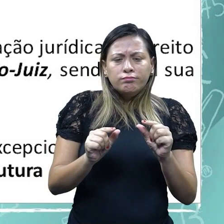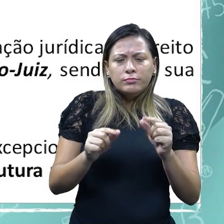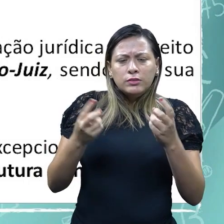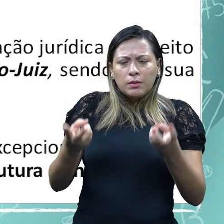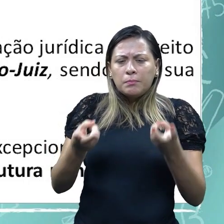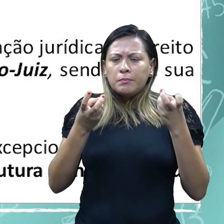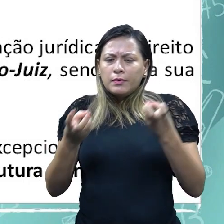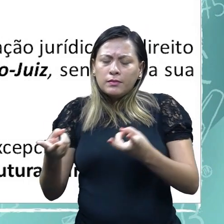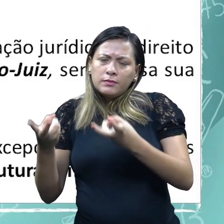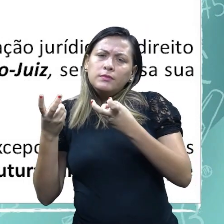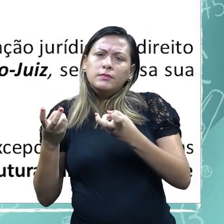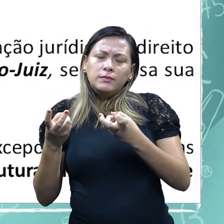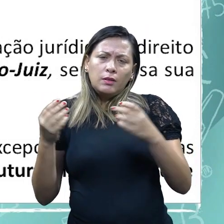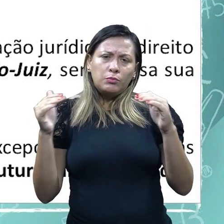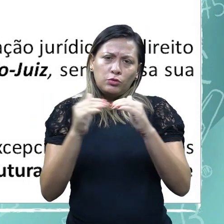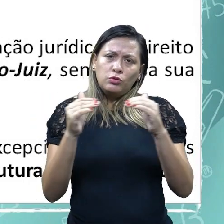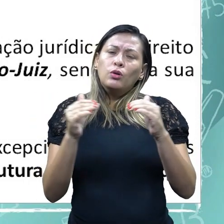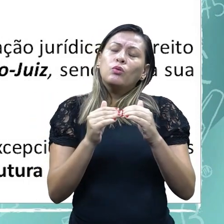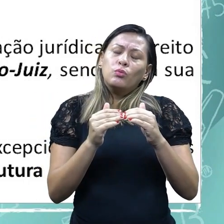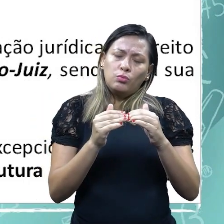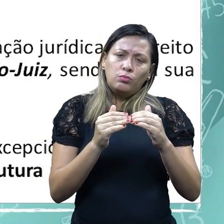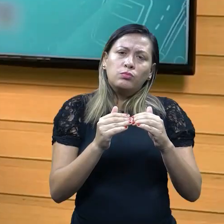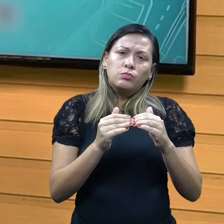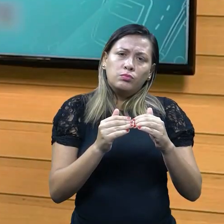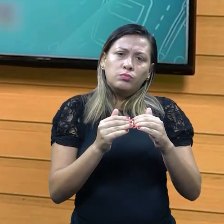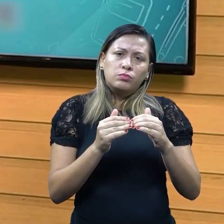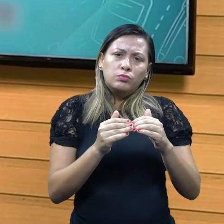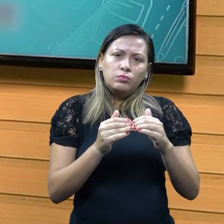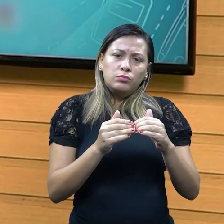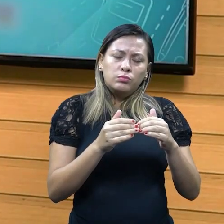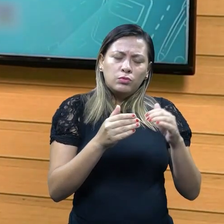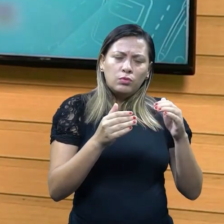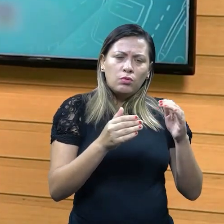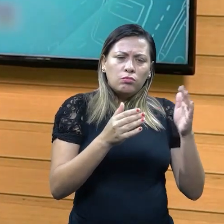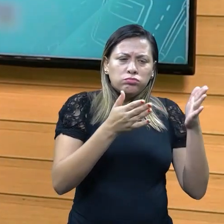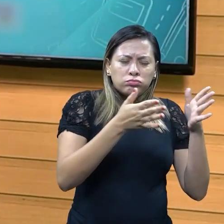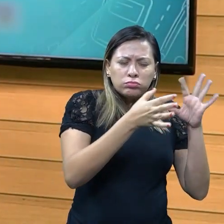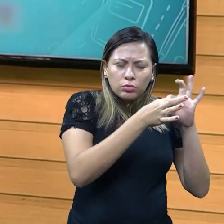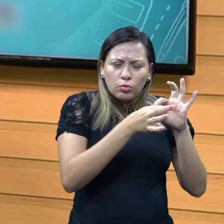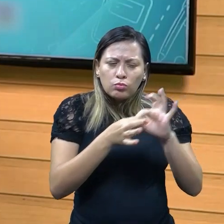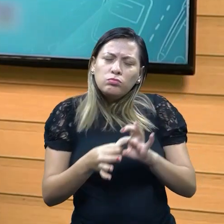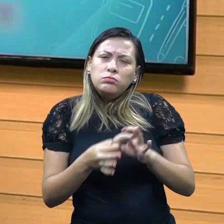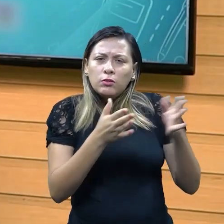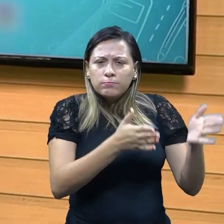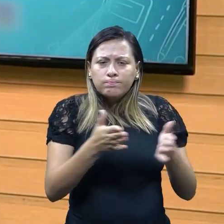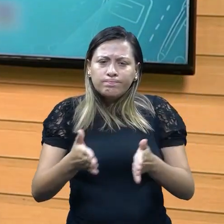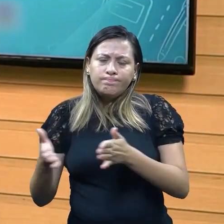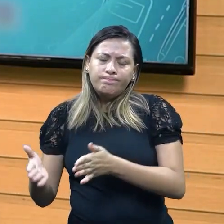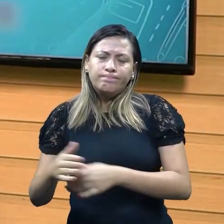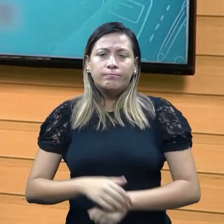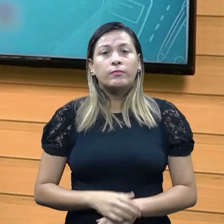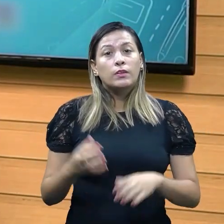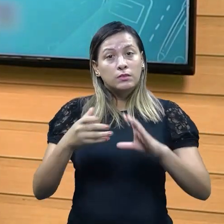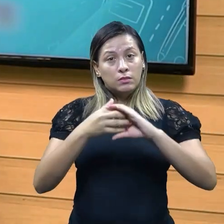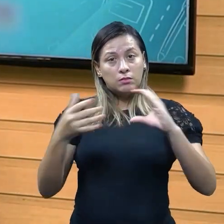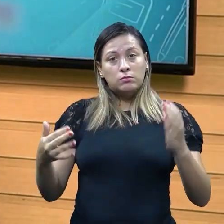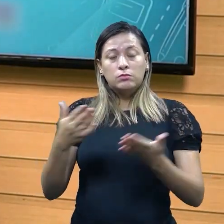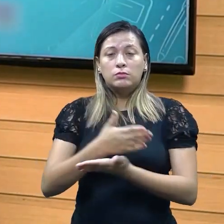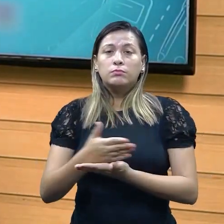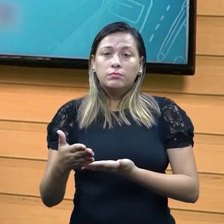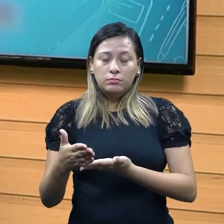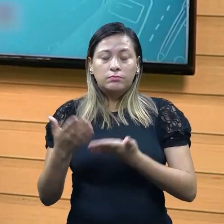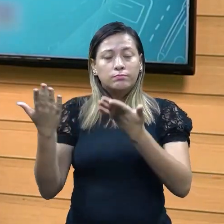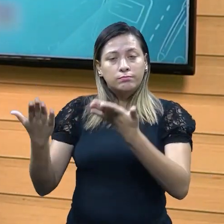normalmente verificada em cada caso concreto. Então essas são as principais características iniciais que você vai ter